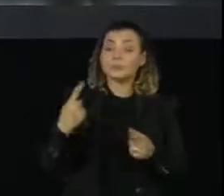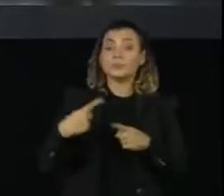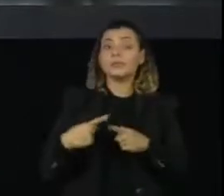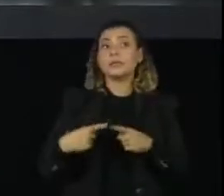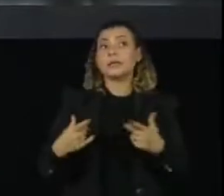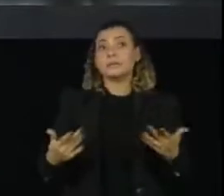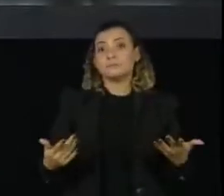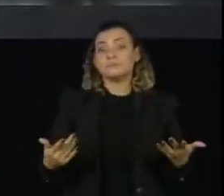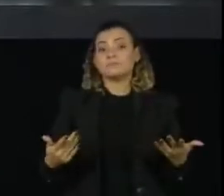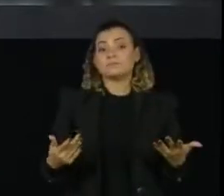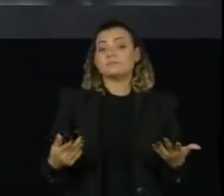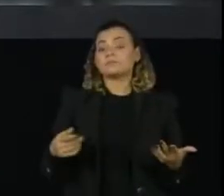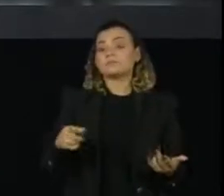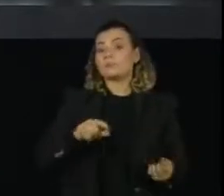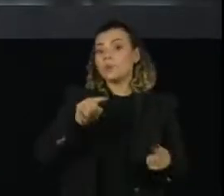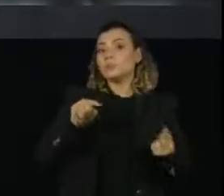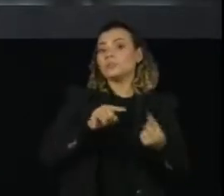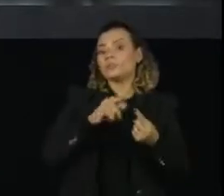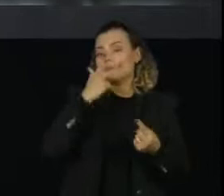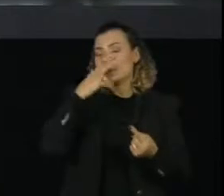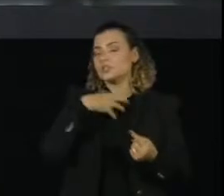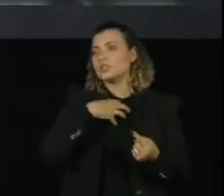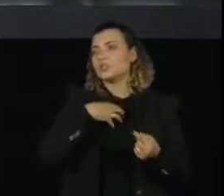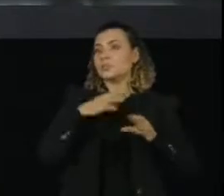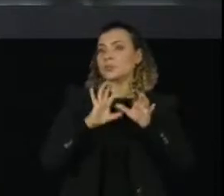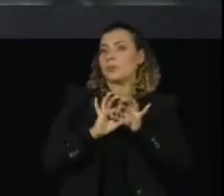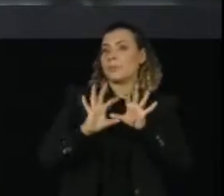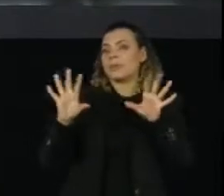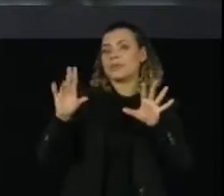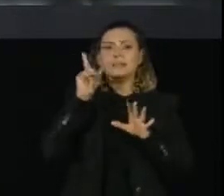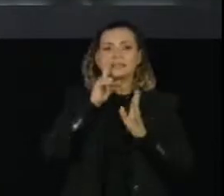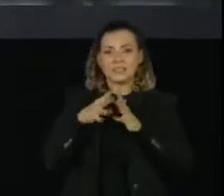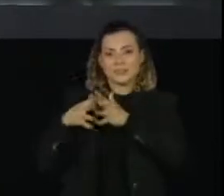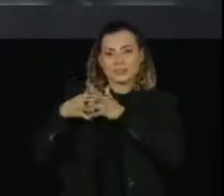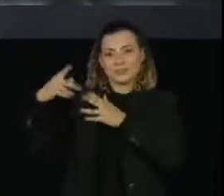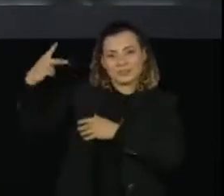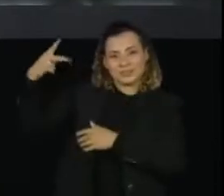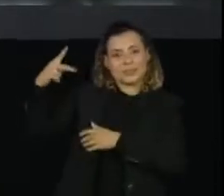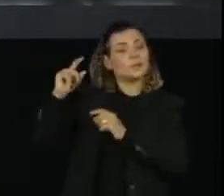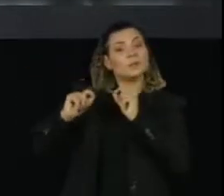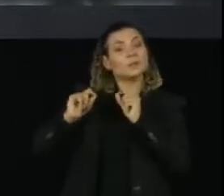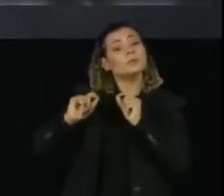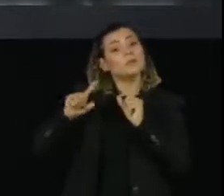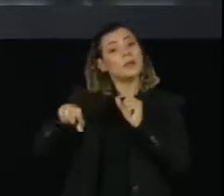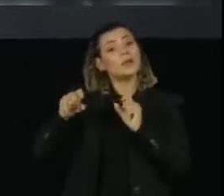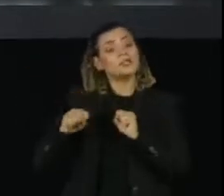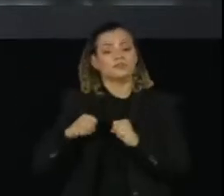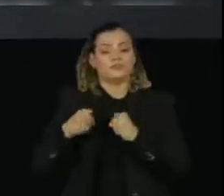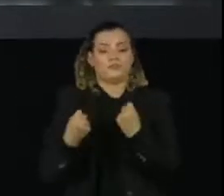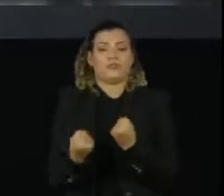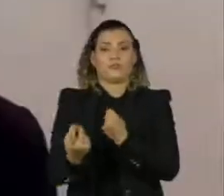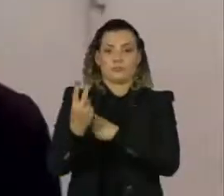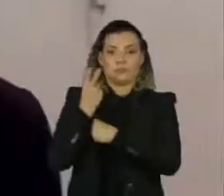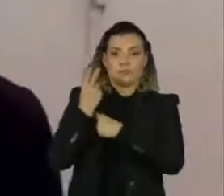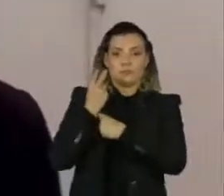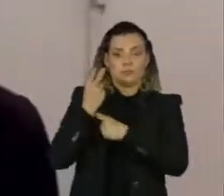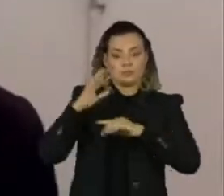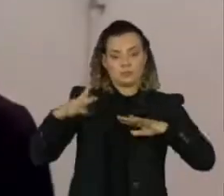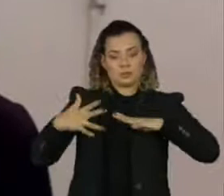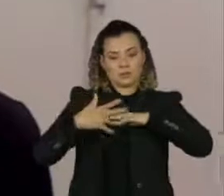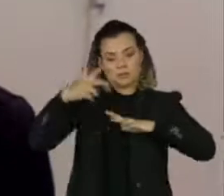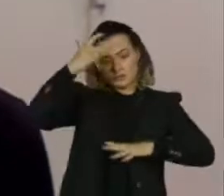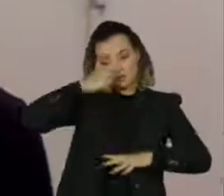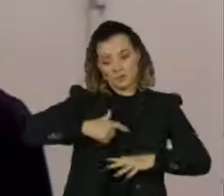que a ideia de liberdade americana, né, como você bem disse, tem essa questão de defender o cidadão contra o Estado, e aqui